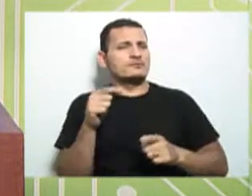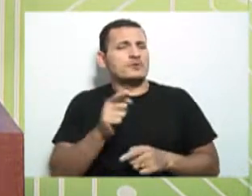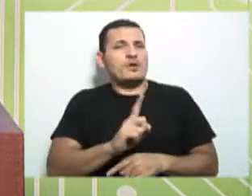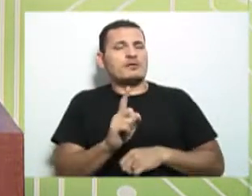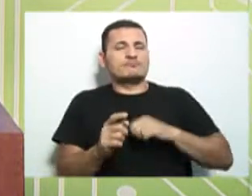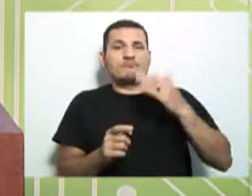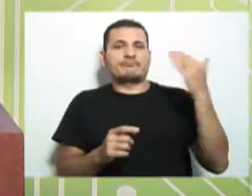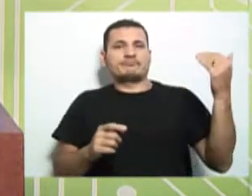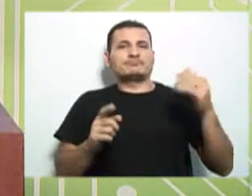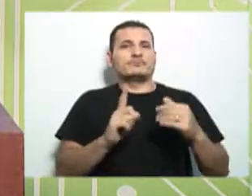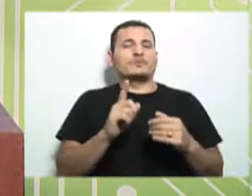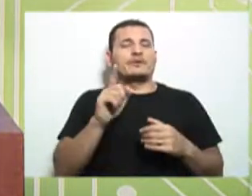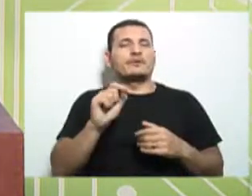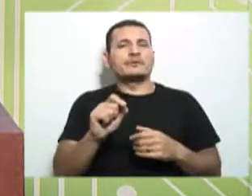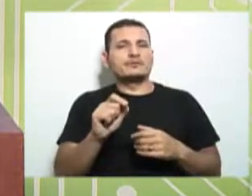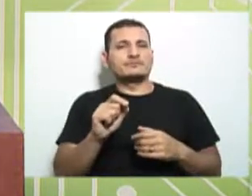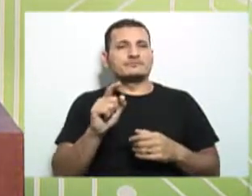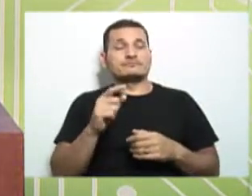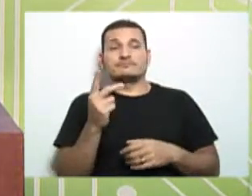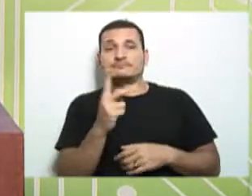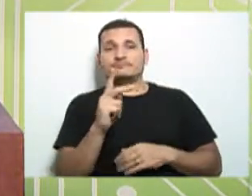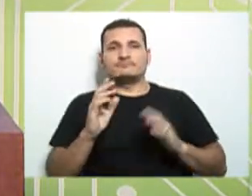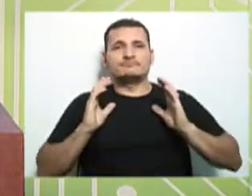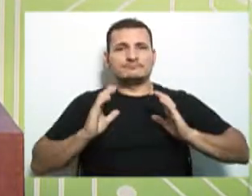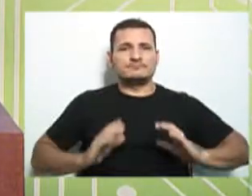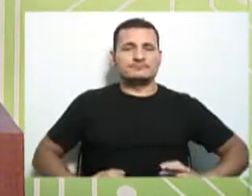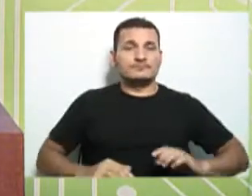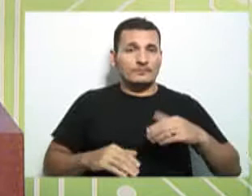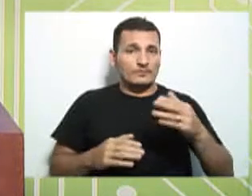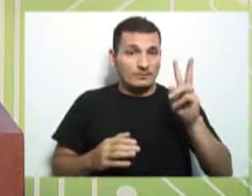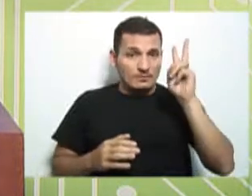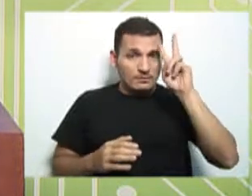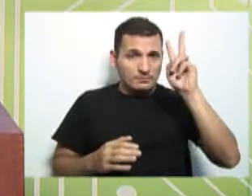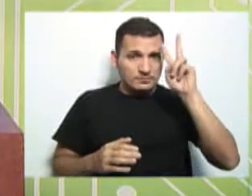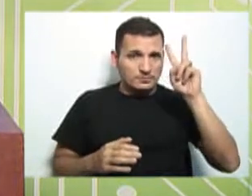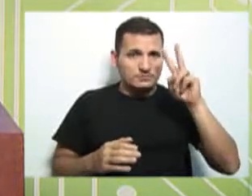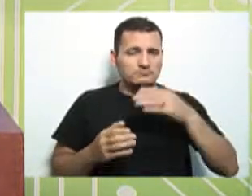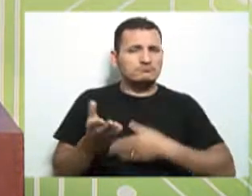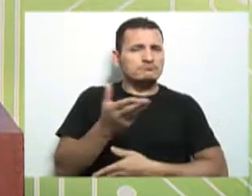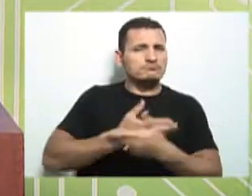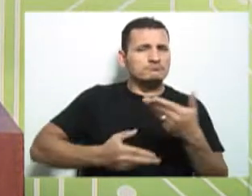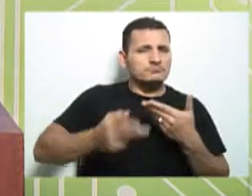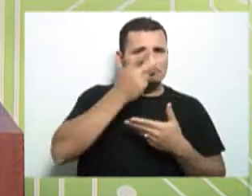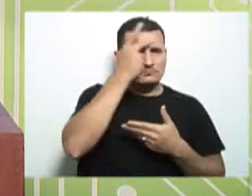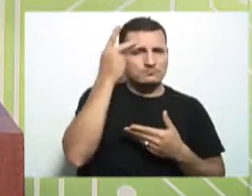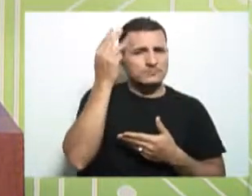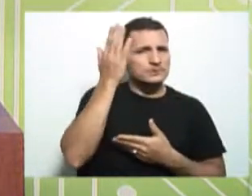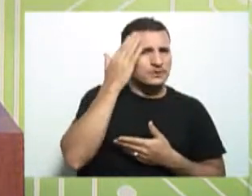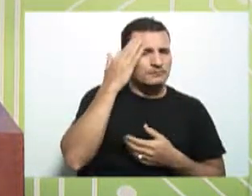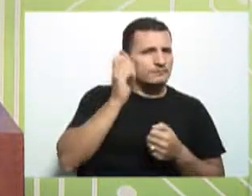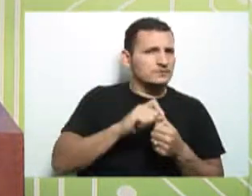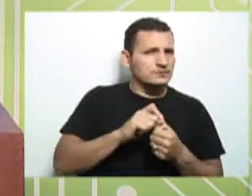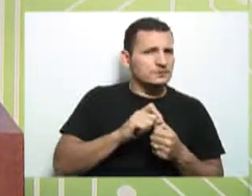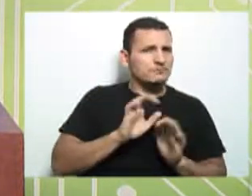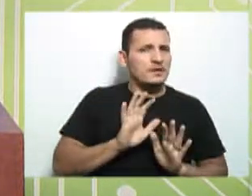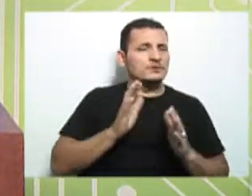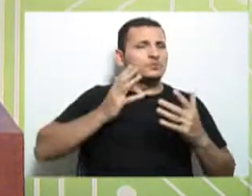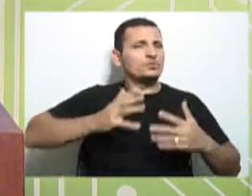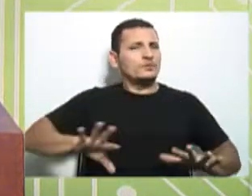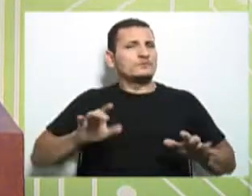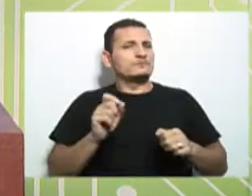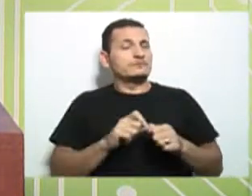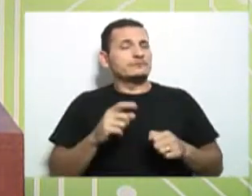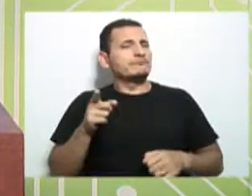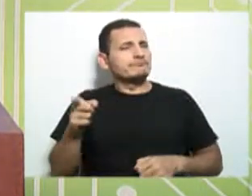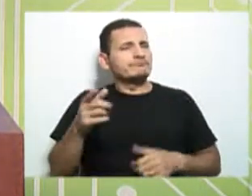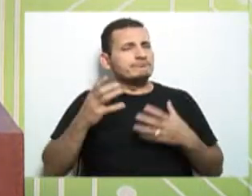sucesso, é com certeza o seu comportamento. Então lembre-se, entre pessoas que sabem fazer e não querem fazer, olha o